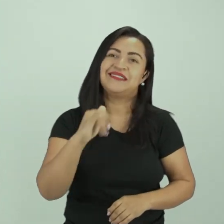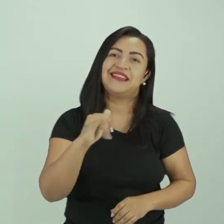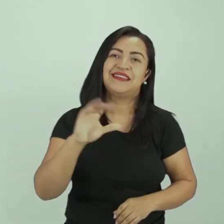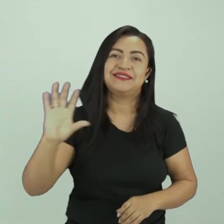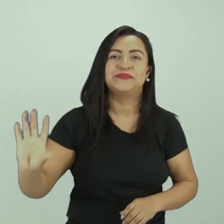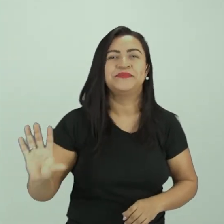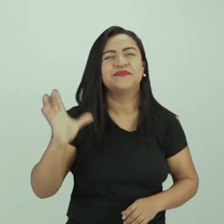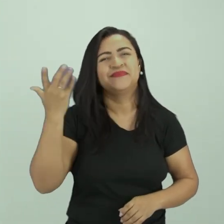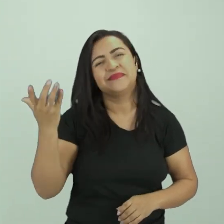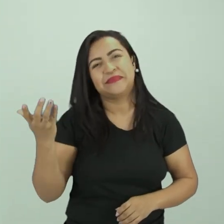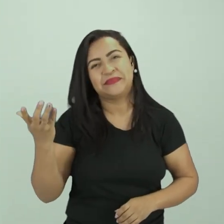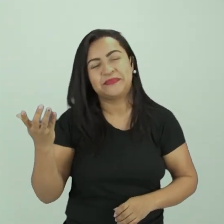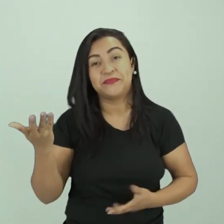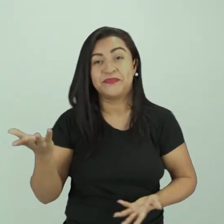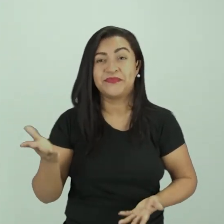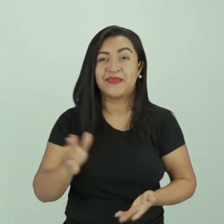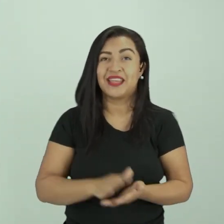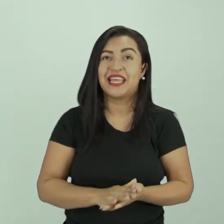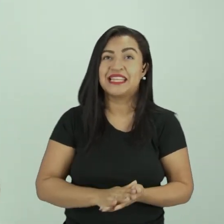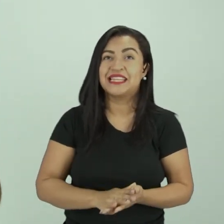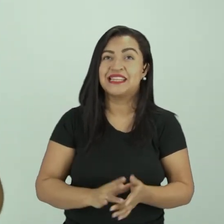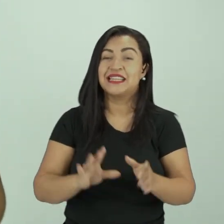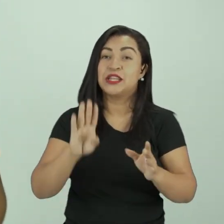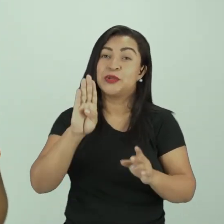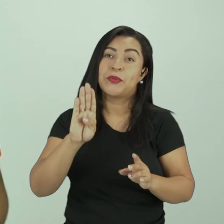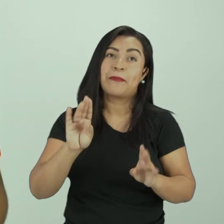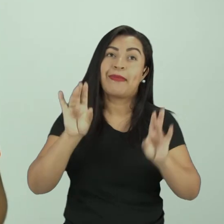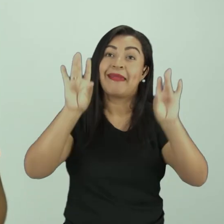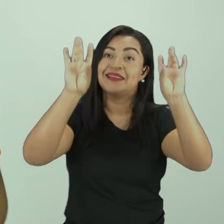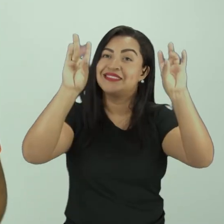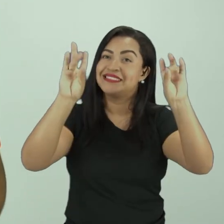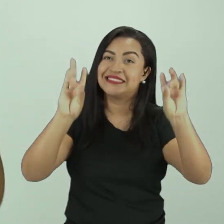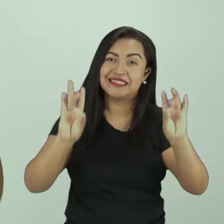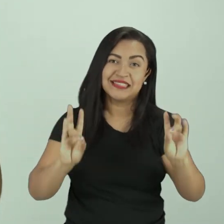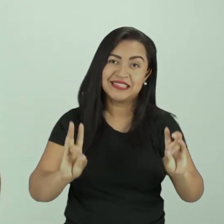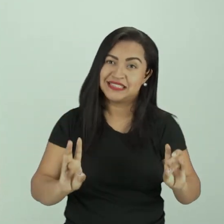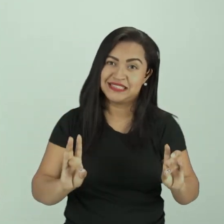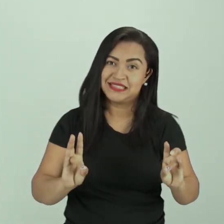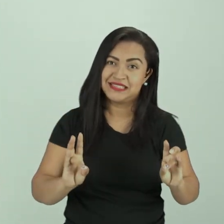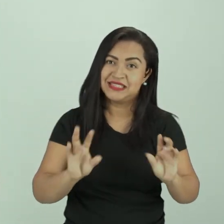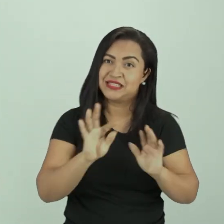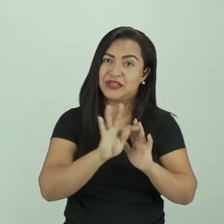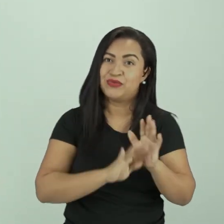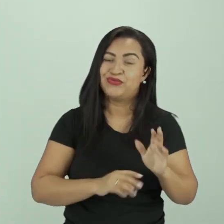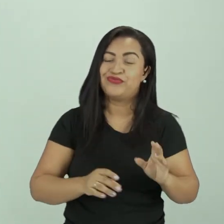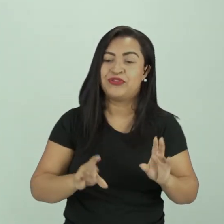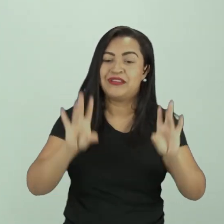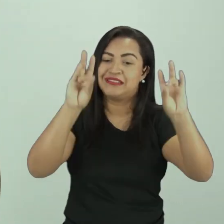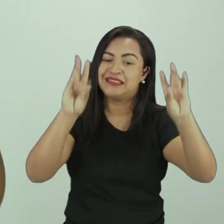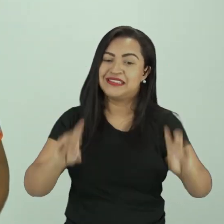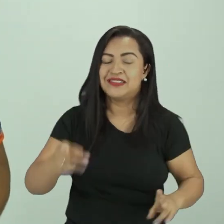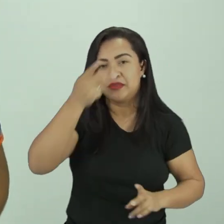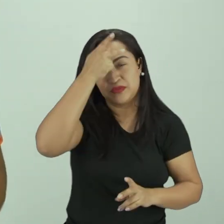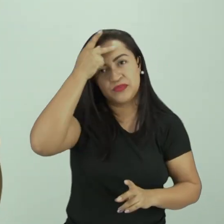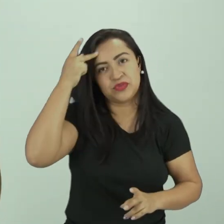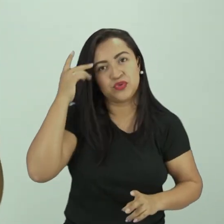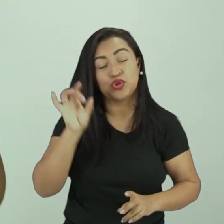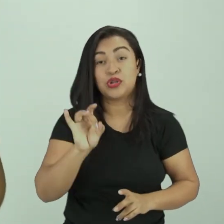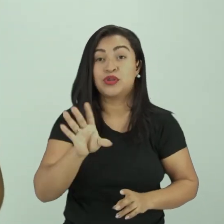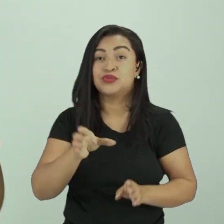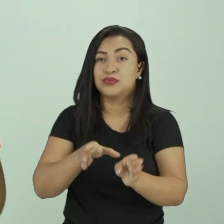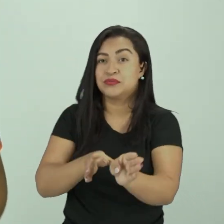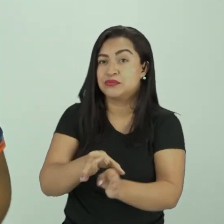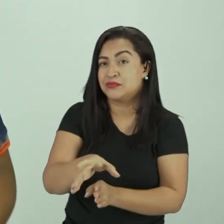é uma descrição, porque ele não está descrevendo alguma coisa, não está descrevendo alguém, está apenas o quê?